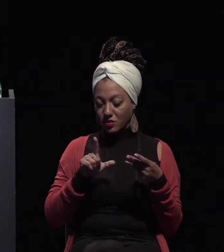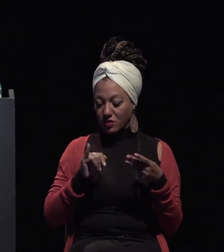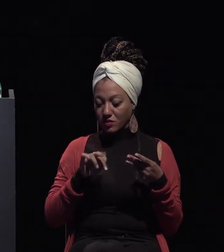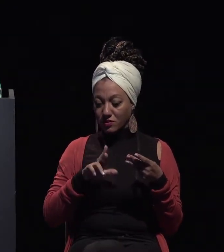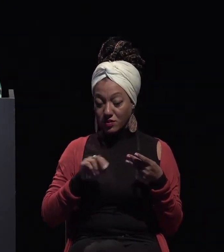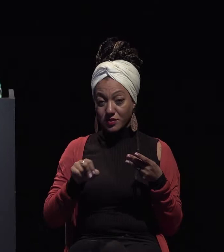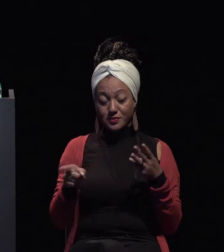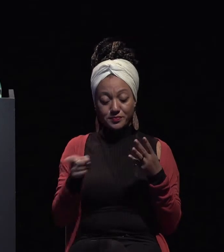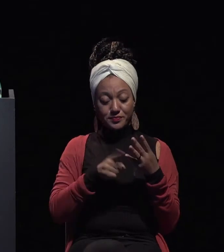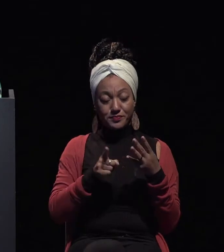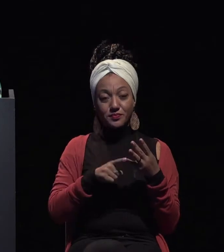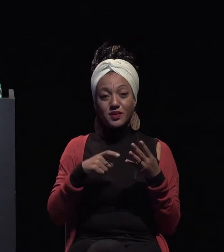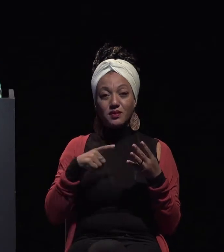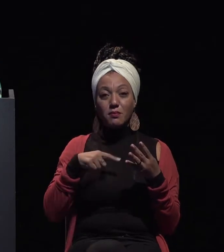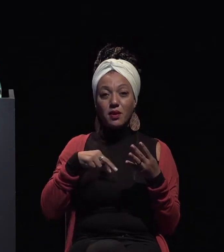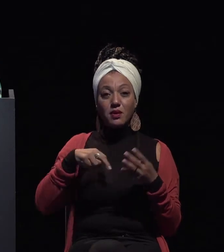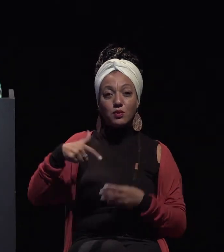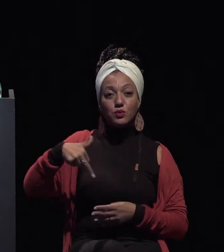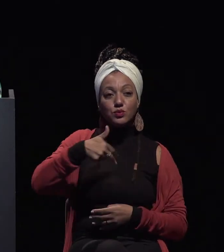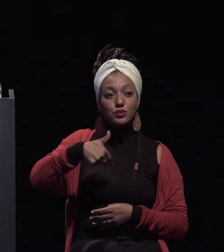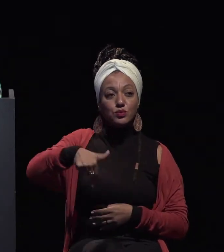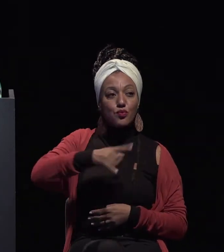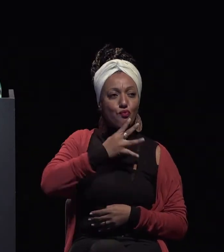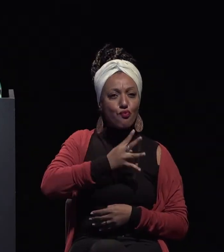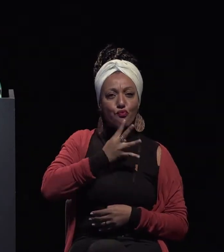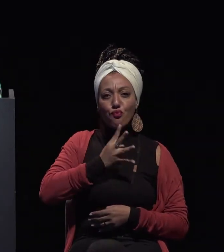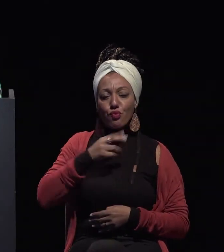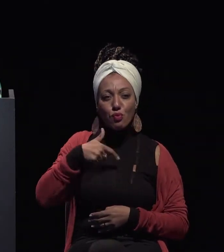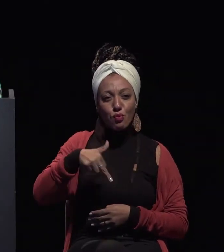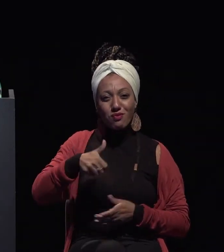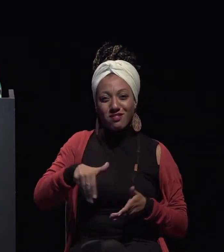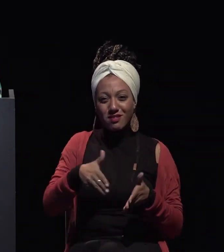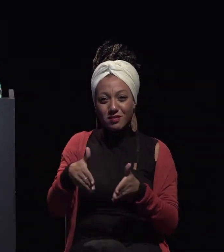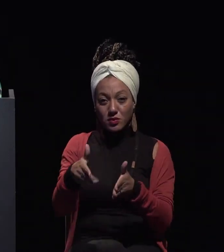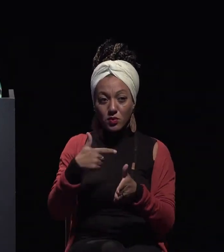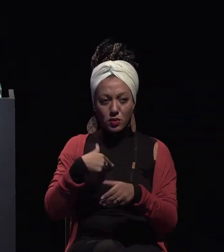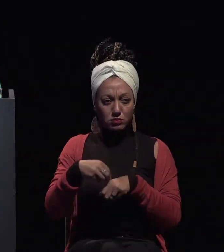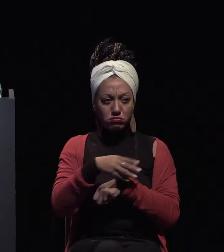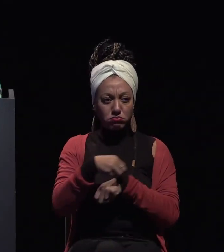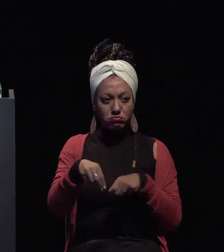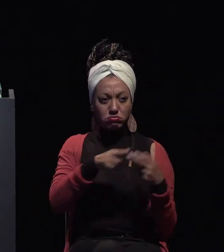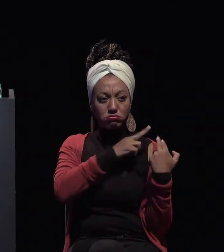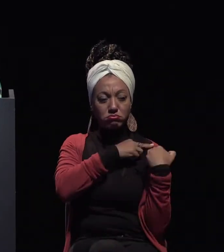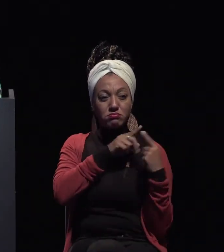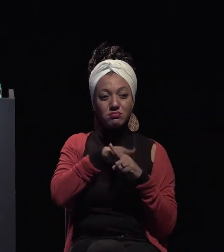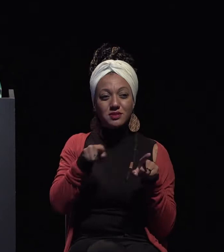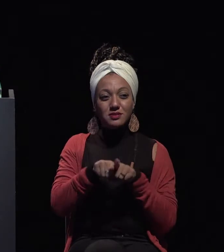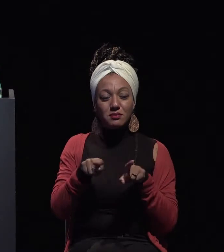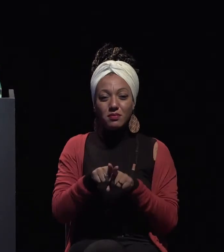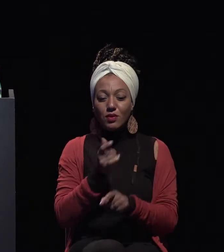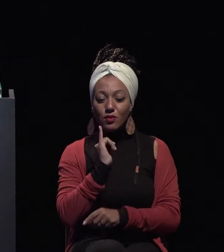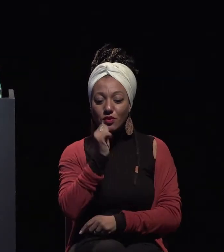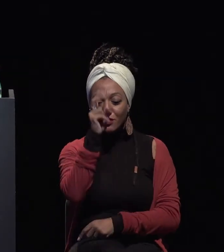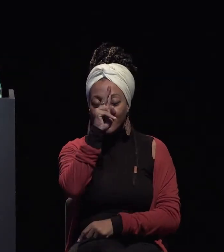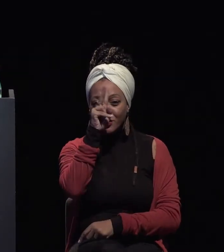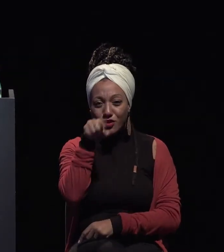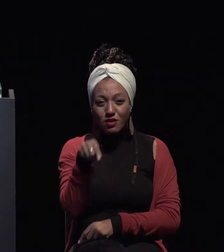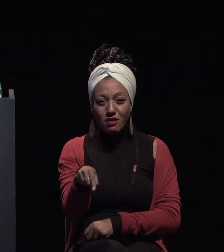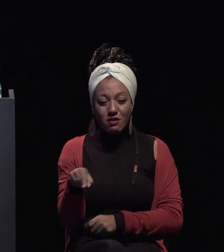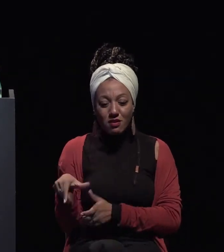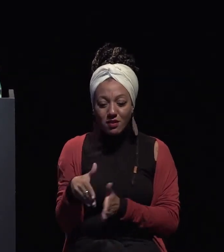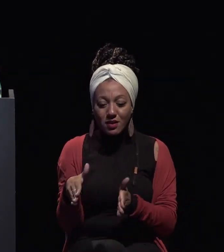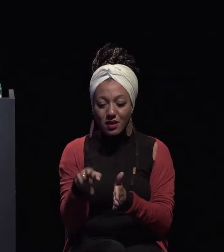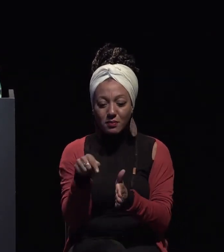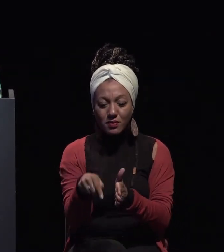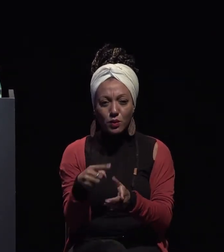eu mediava, mas que, mais do que tudo, trazia histórias dos indivíduos que estavam